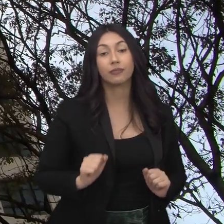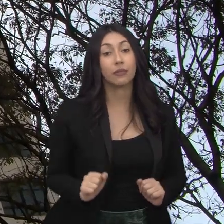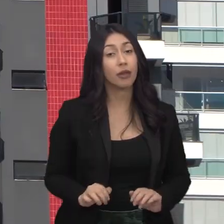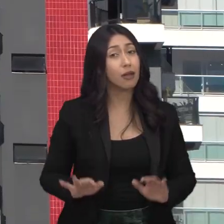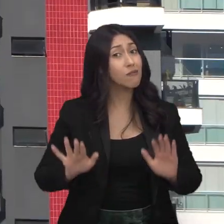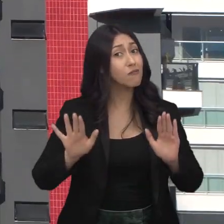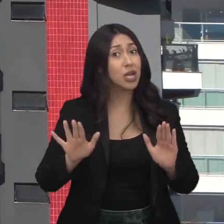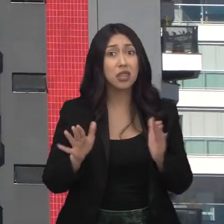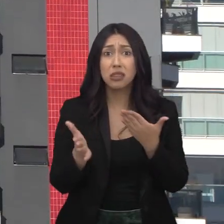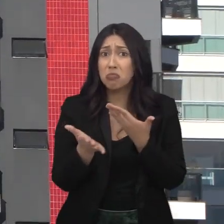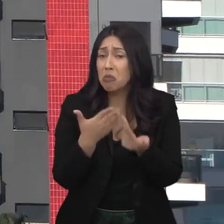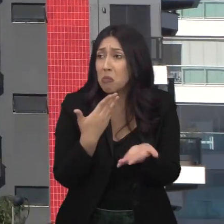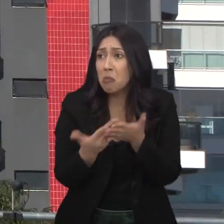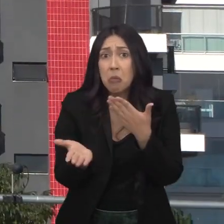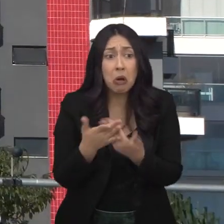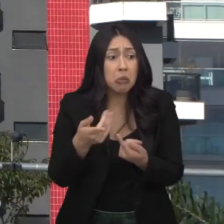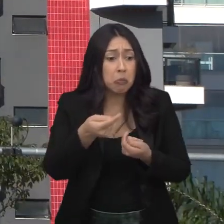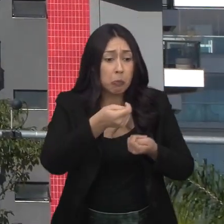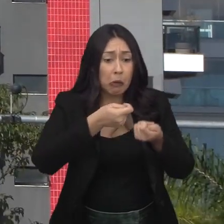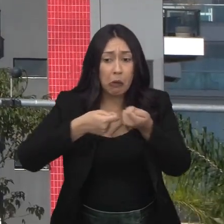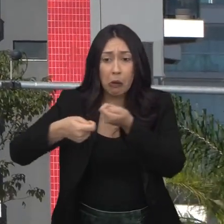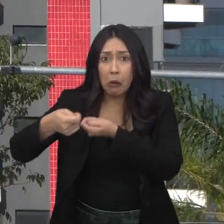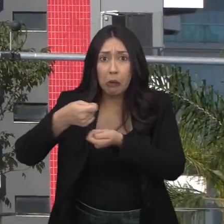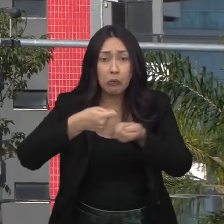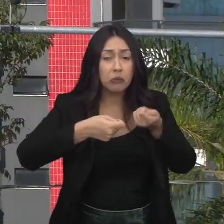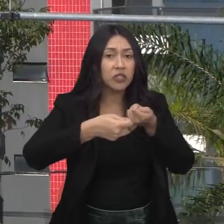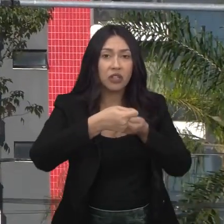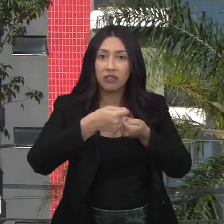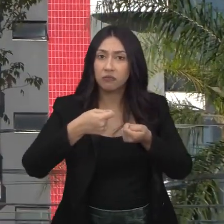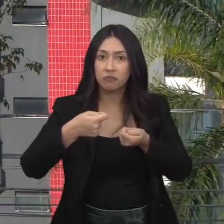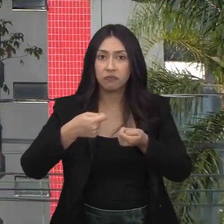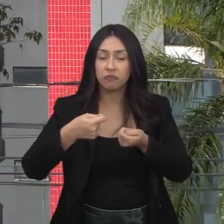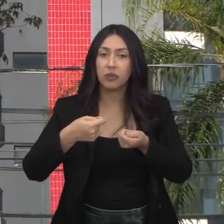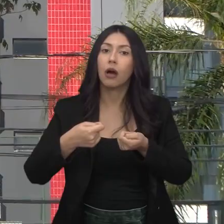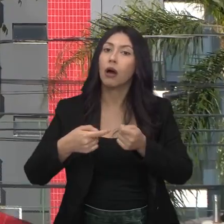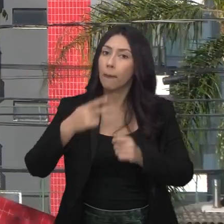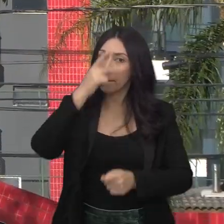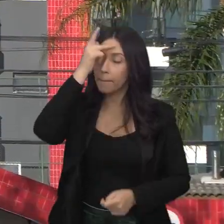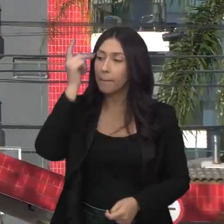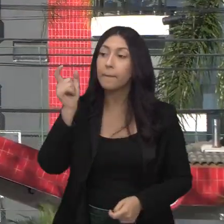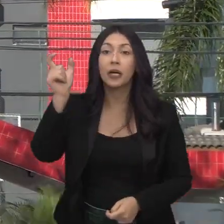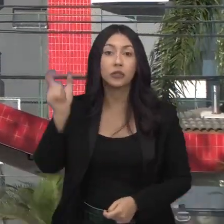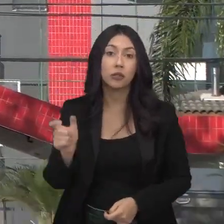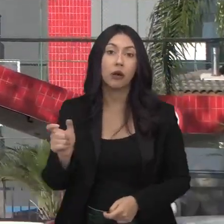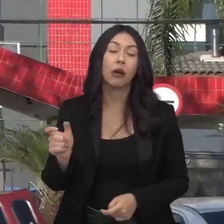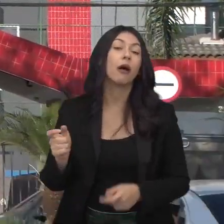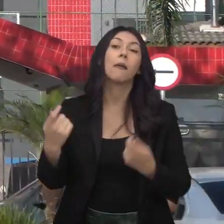4,62%. Mas, independente do cenário econômico ou motivo para o atraso,